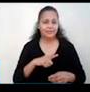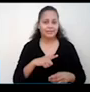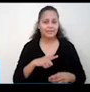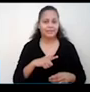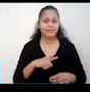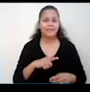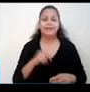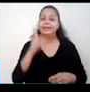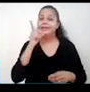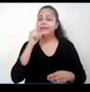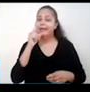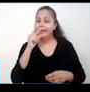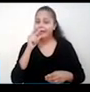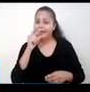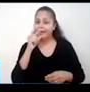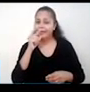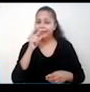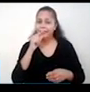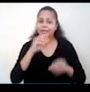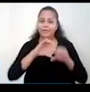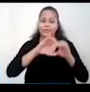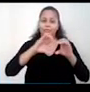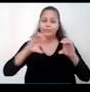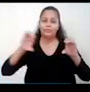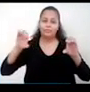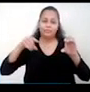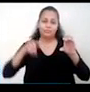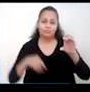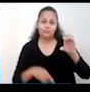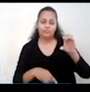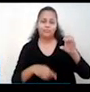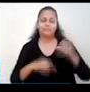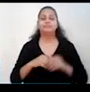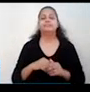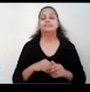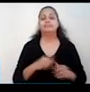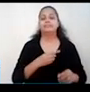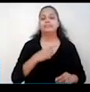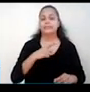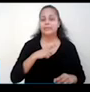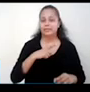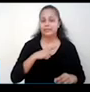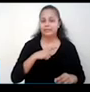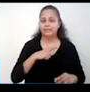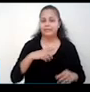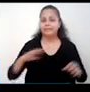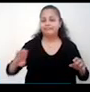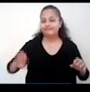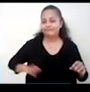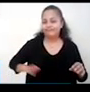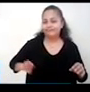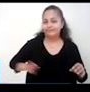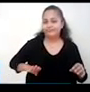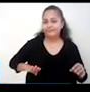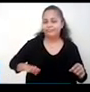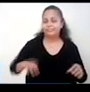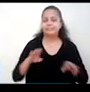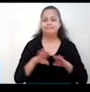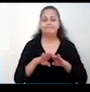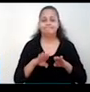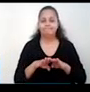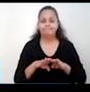tratada, falta de oportunidade de estudo, convivem muitas vezes com a fome. Então são pessoas